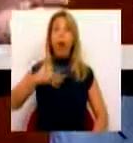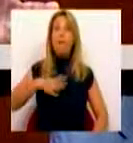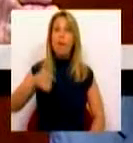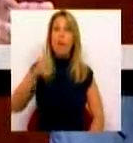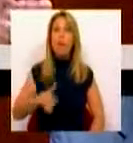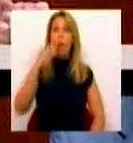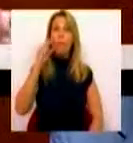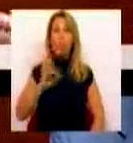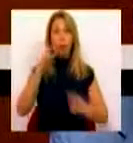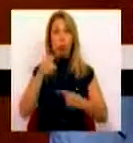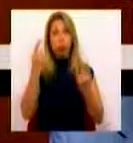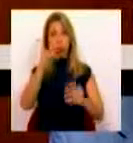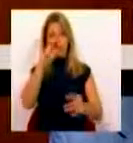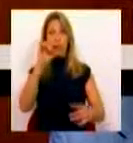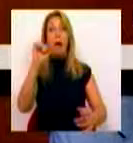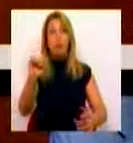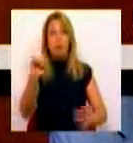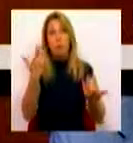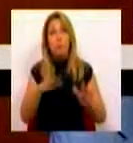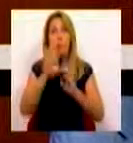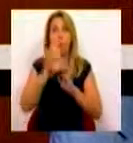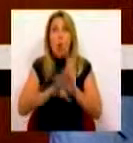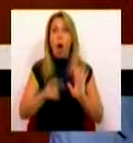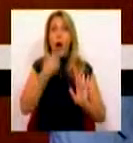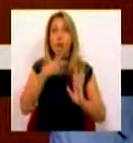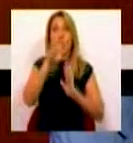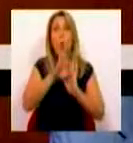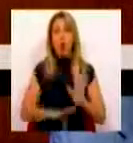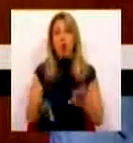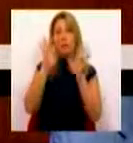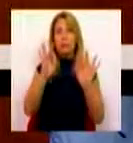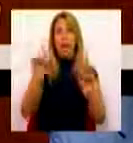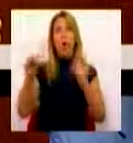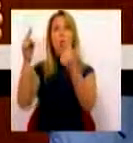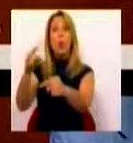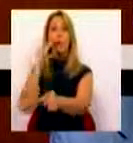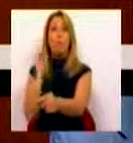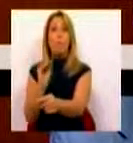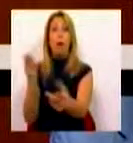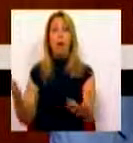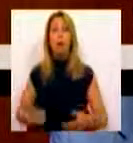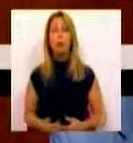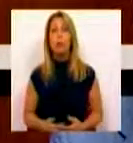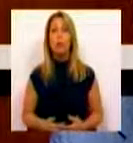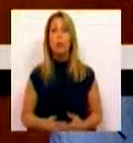nas condições que têm os outros, que praticam os outros bancos. Da mesma forma...